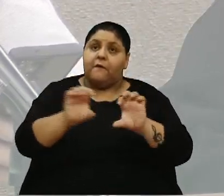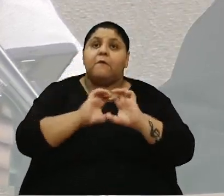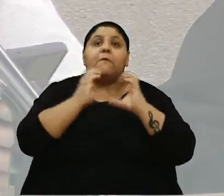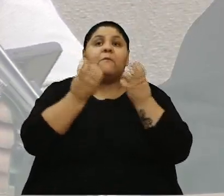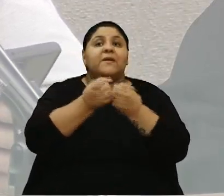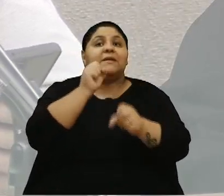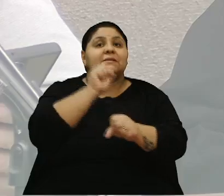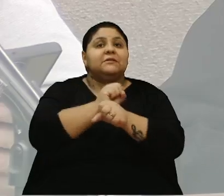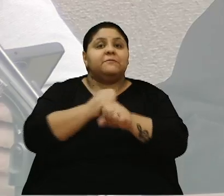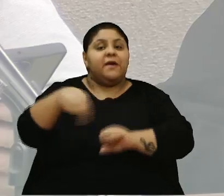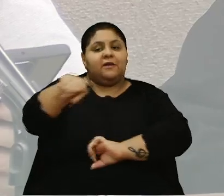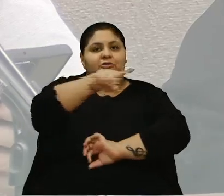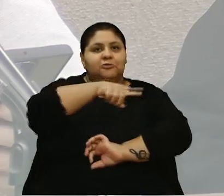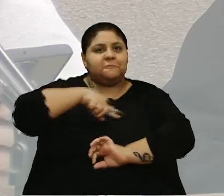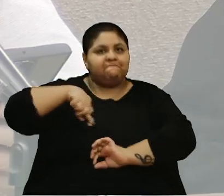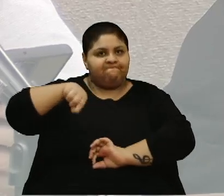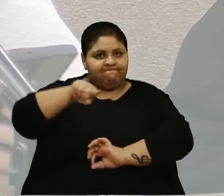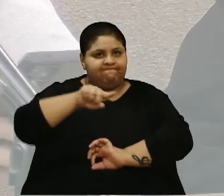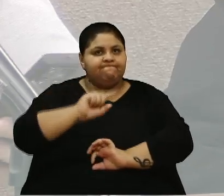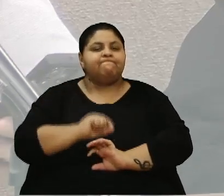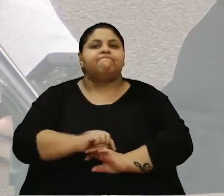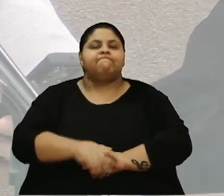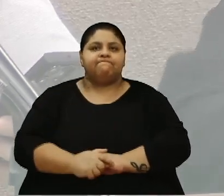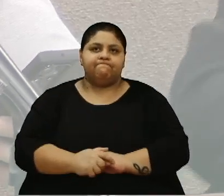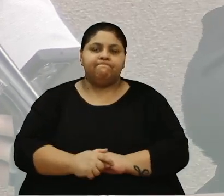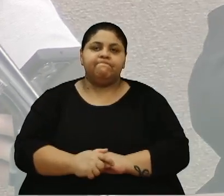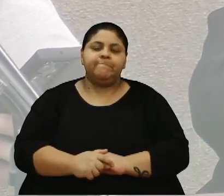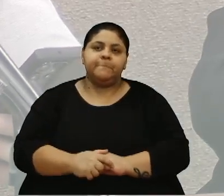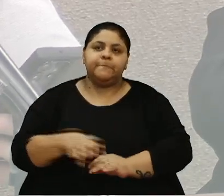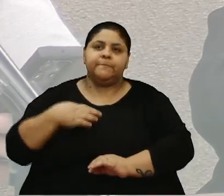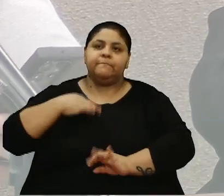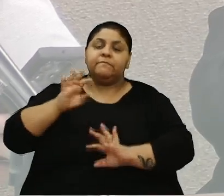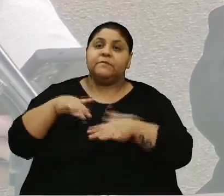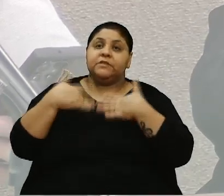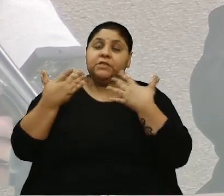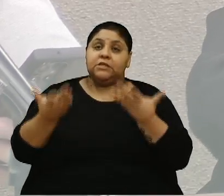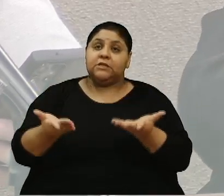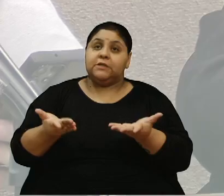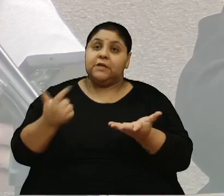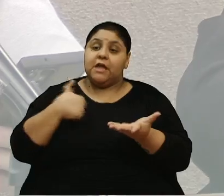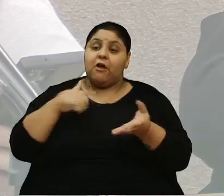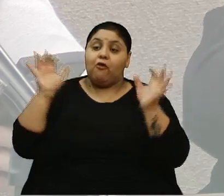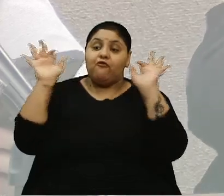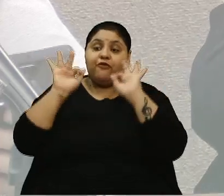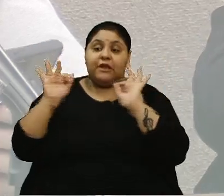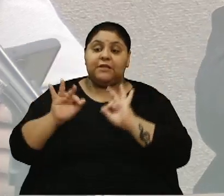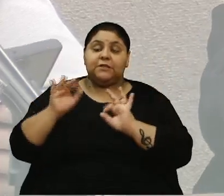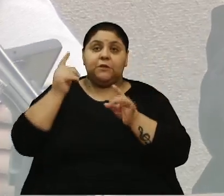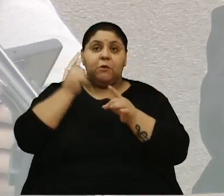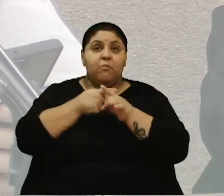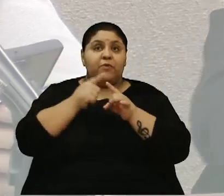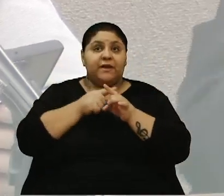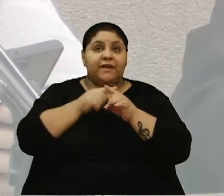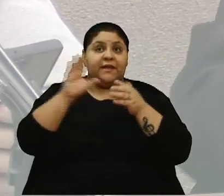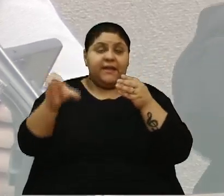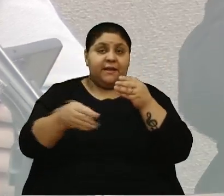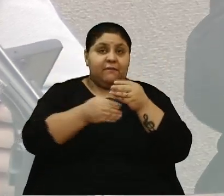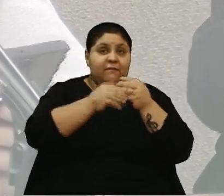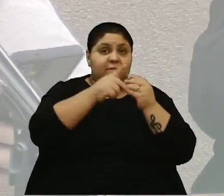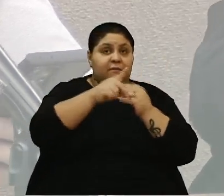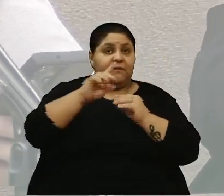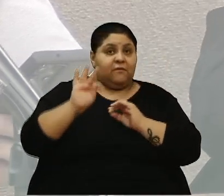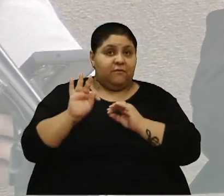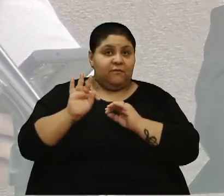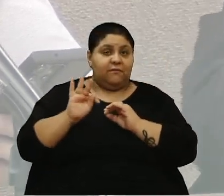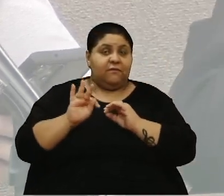de nós. Exatamente nessa situação. Então, eu estou feliz porque aqui tem emenda do PT, tem